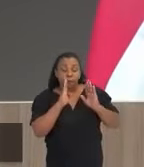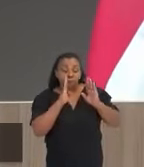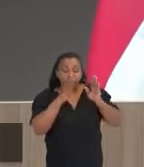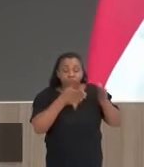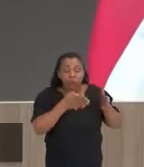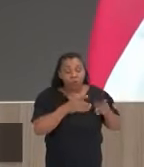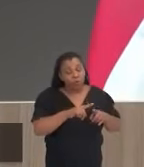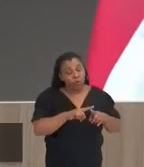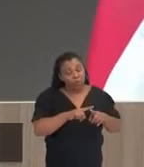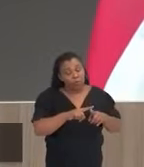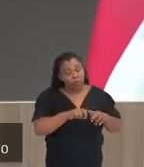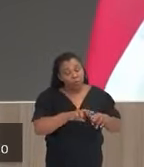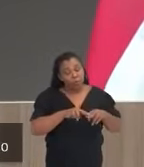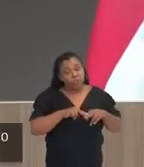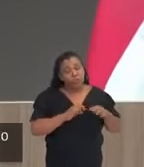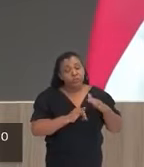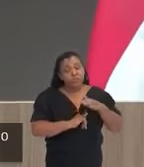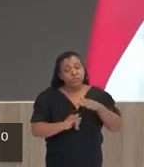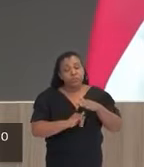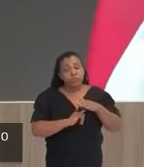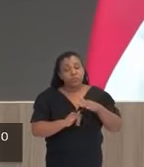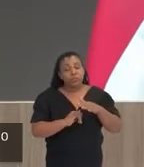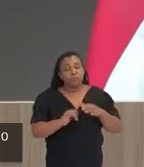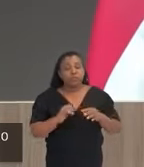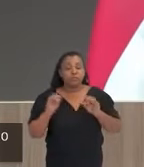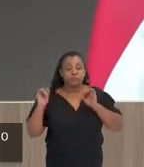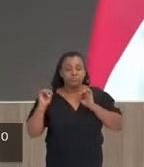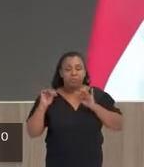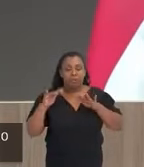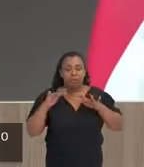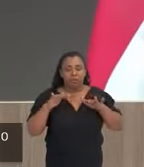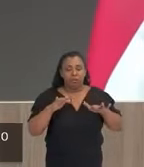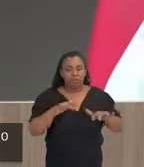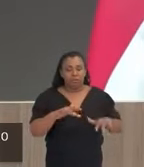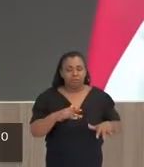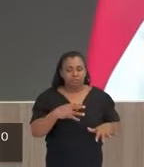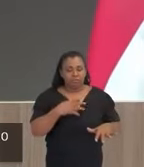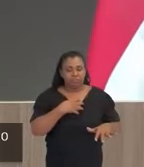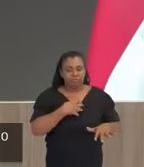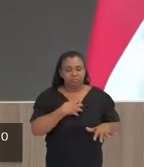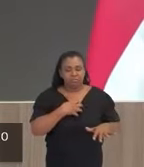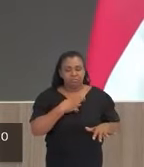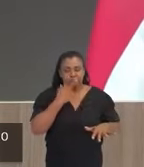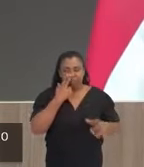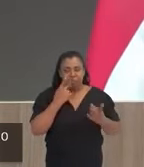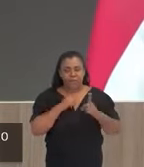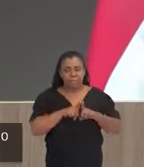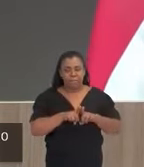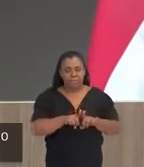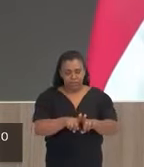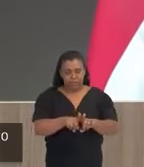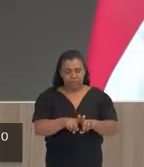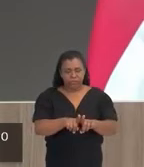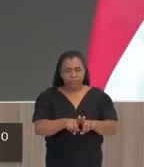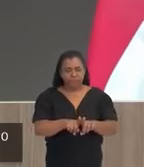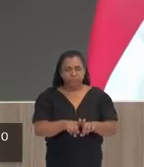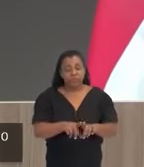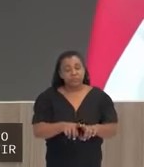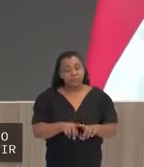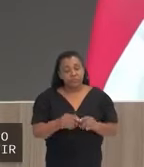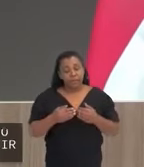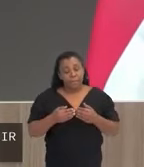as instituições de ensino superior foram mais sensíveis e se aproximaram no início. A